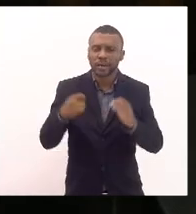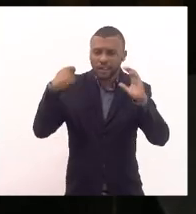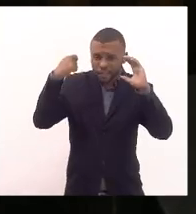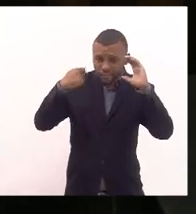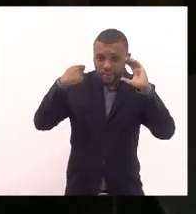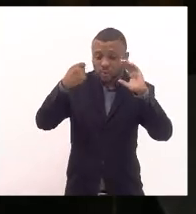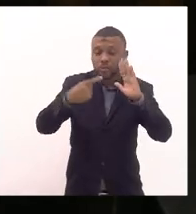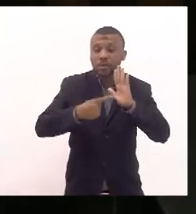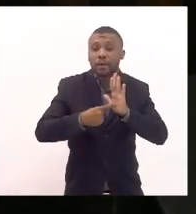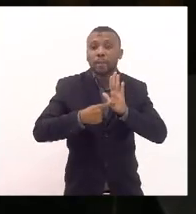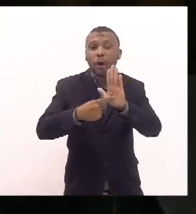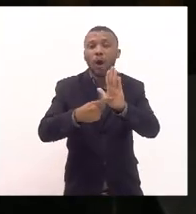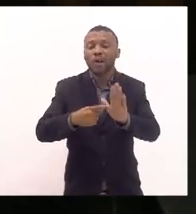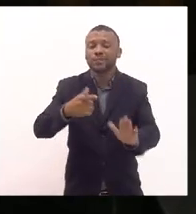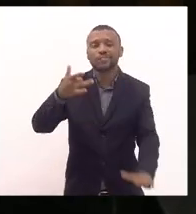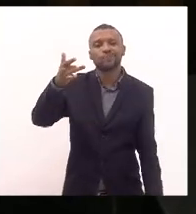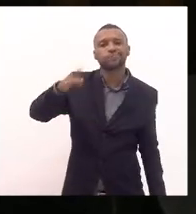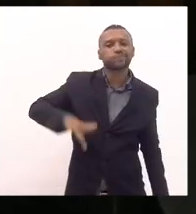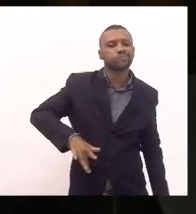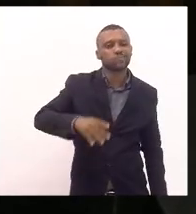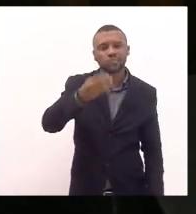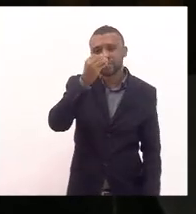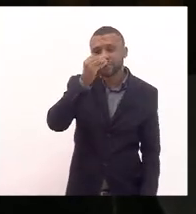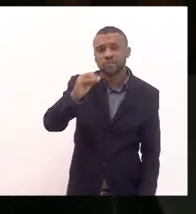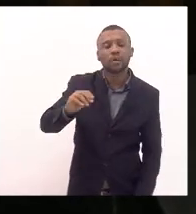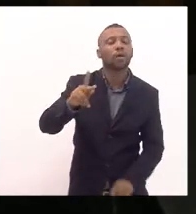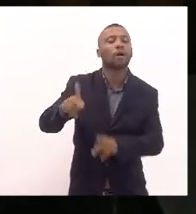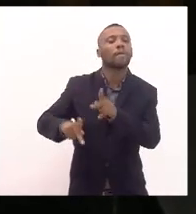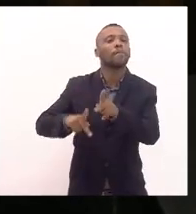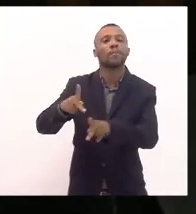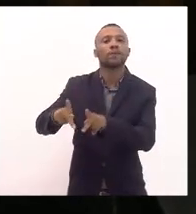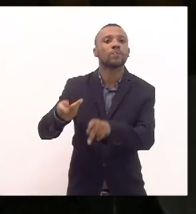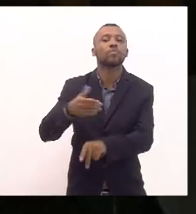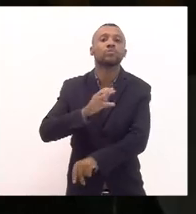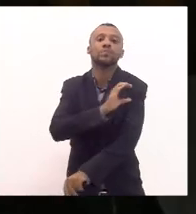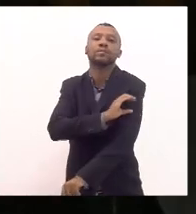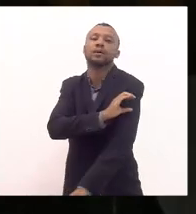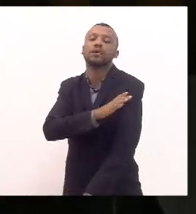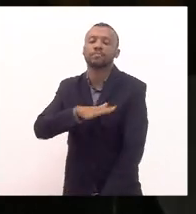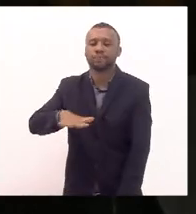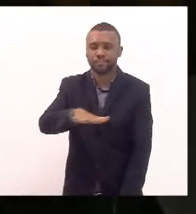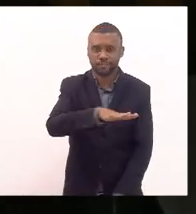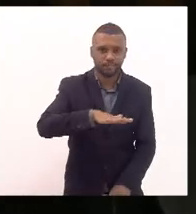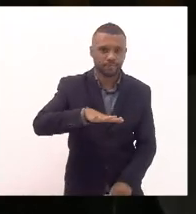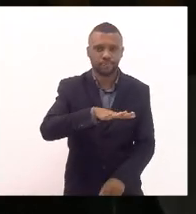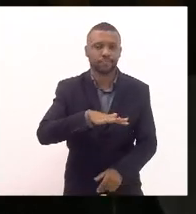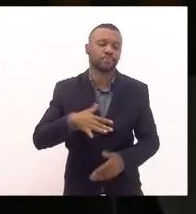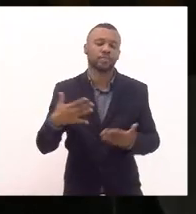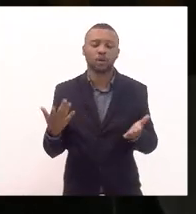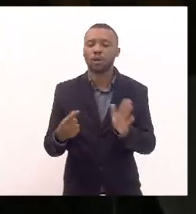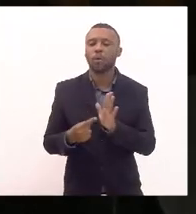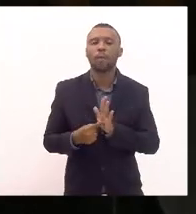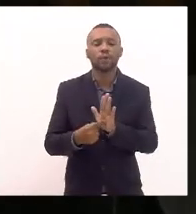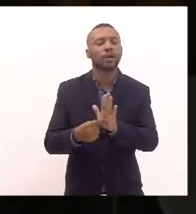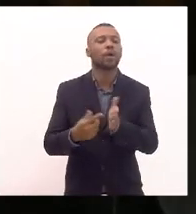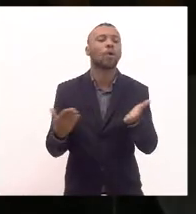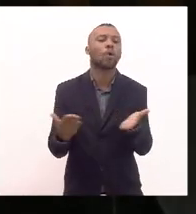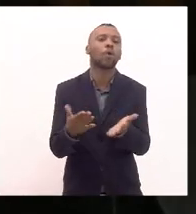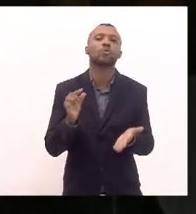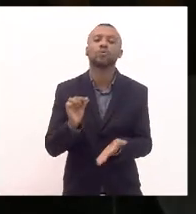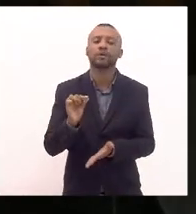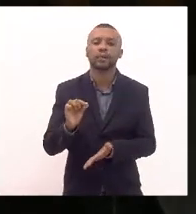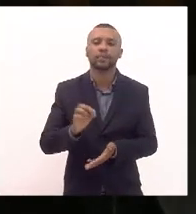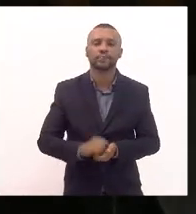o verdadeiro descaso com a população Campista hoje eu trouxe aqui Presidente